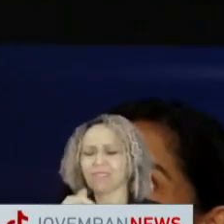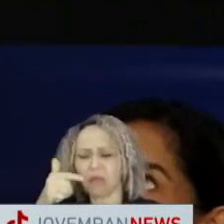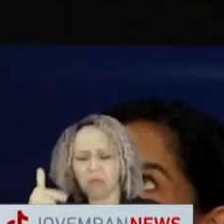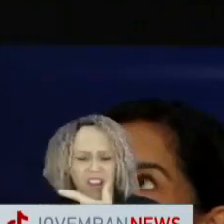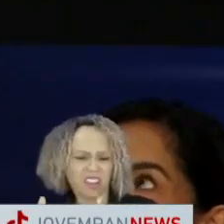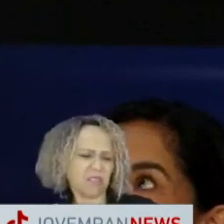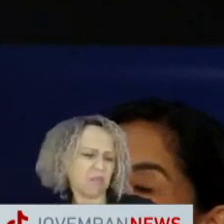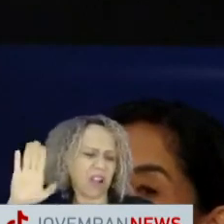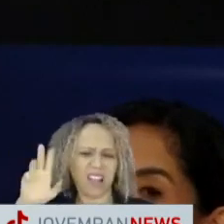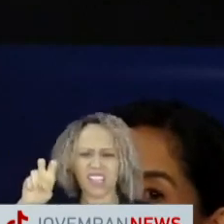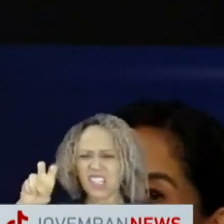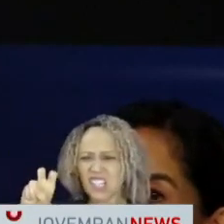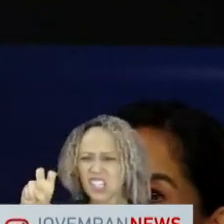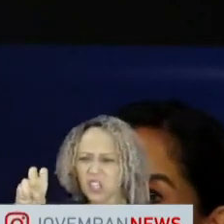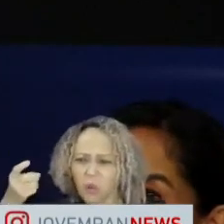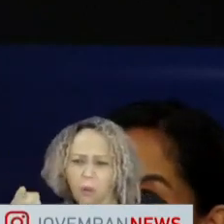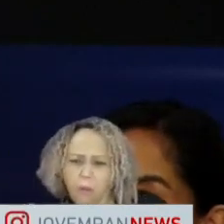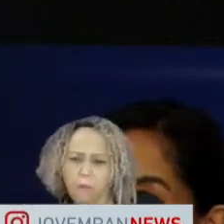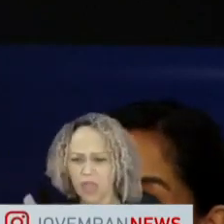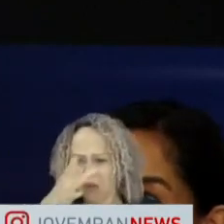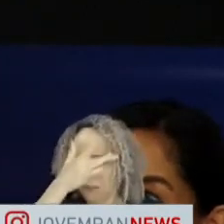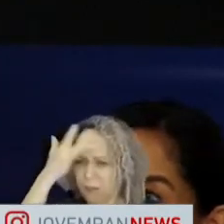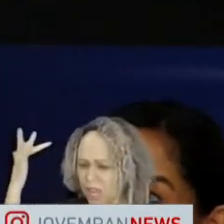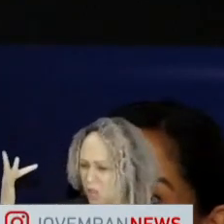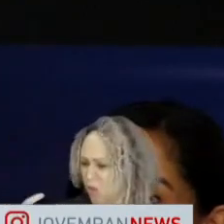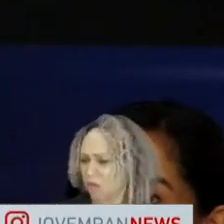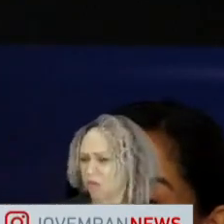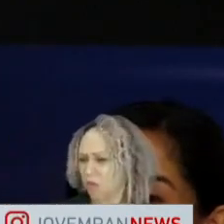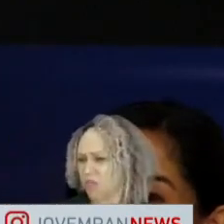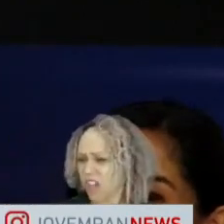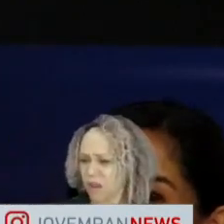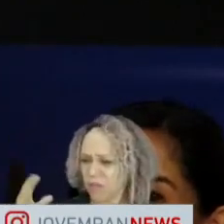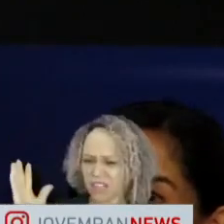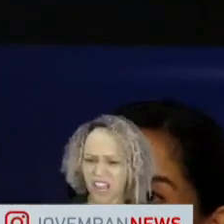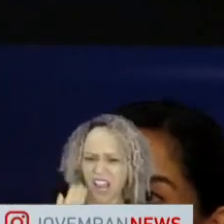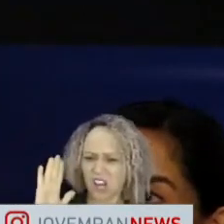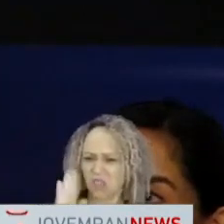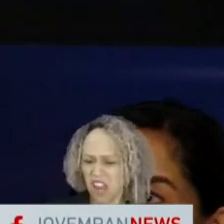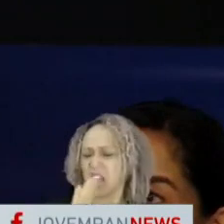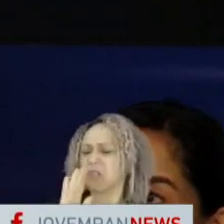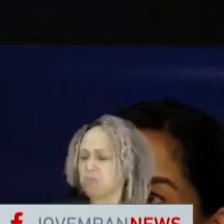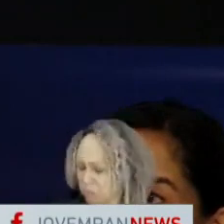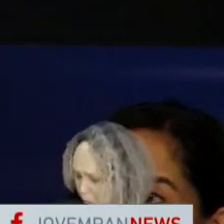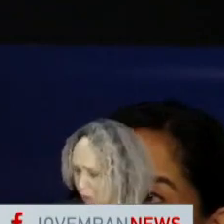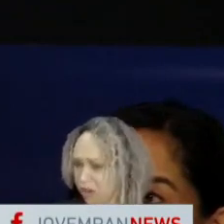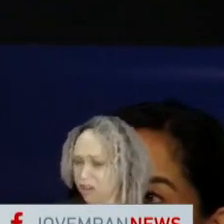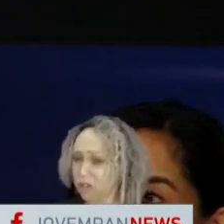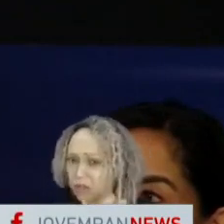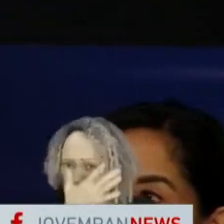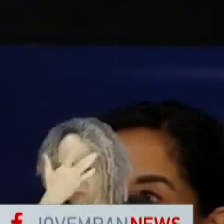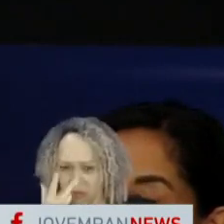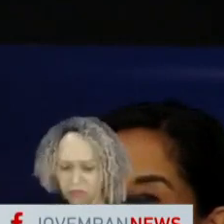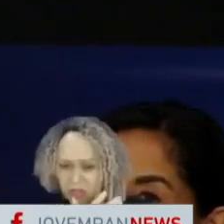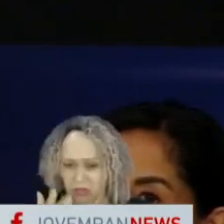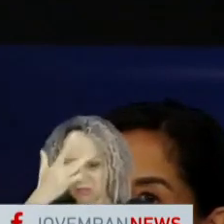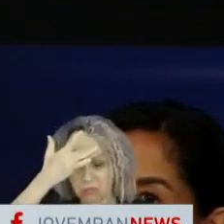participativa, que deram sua contribuição voluntária, com despesa até de viagem, locomoção, para trazer a